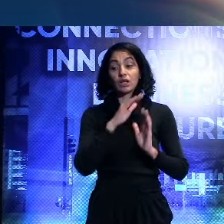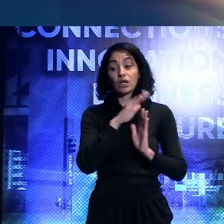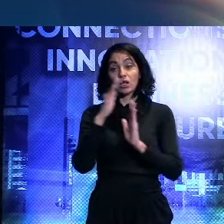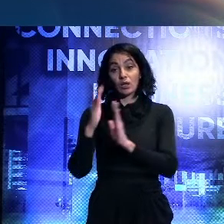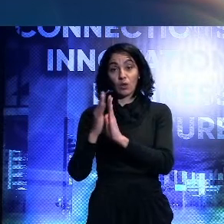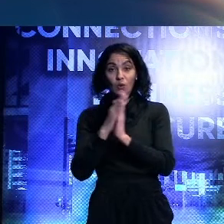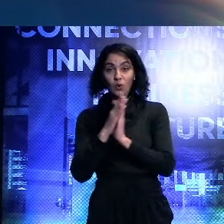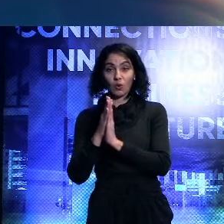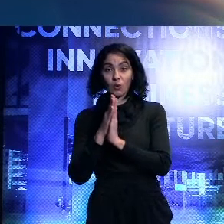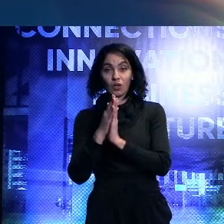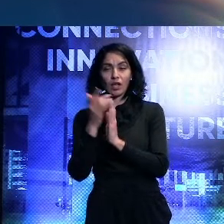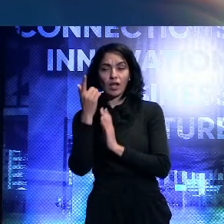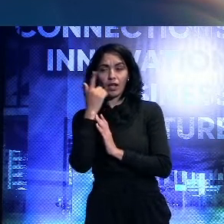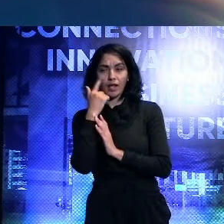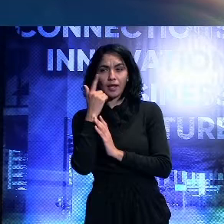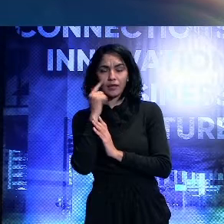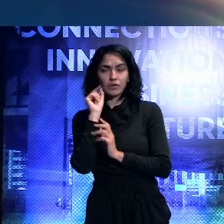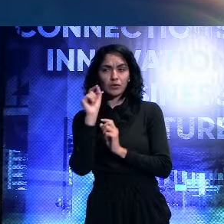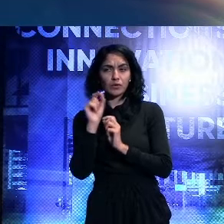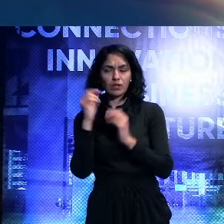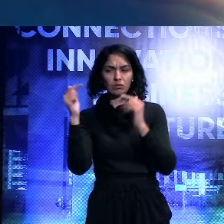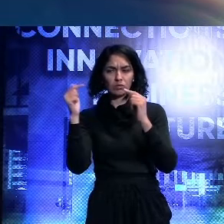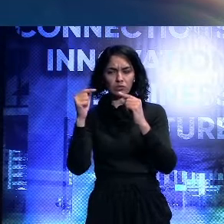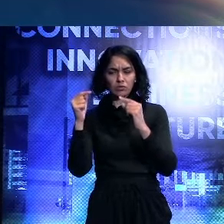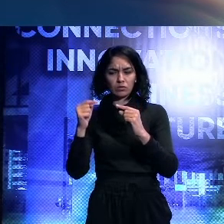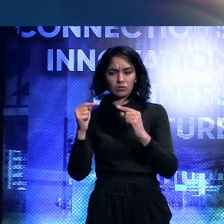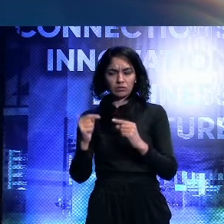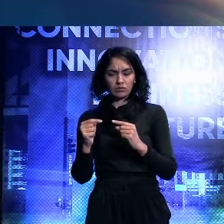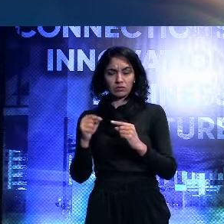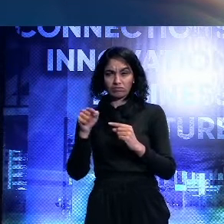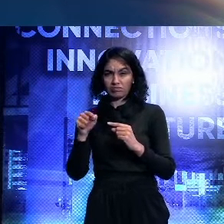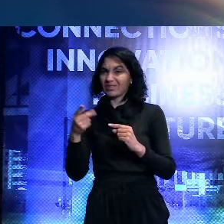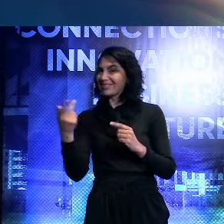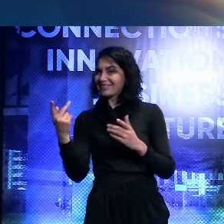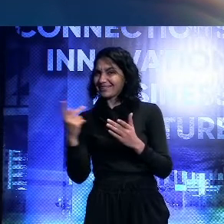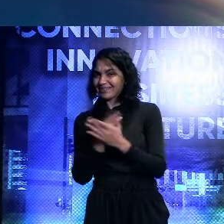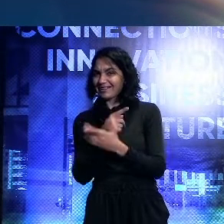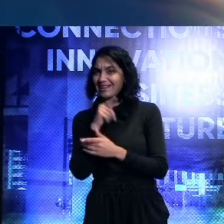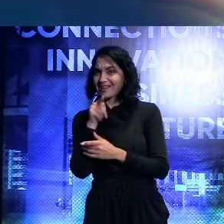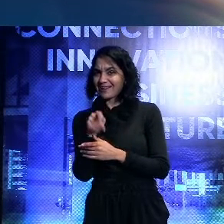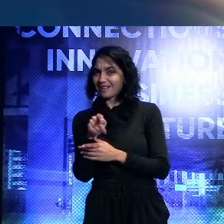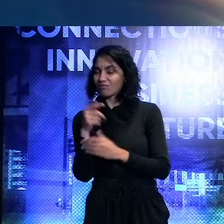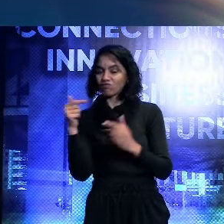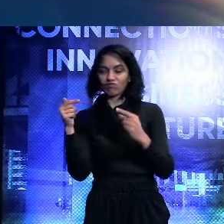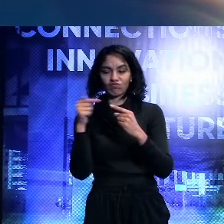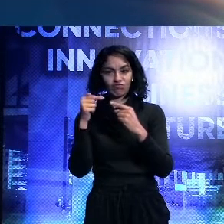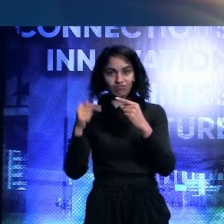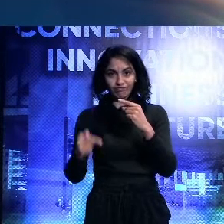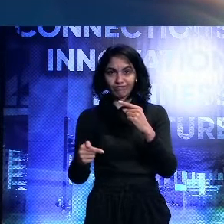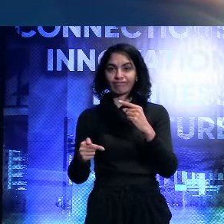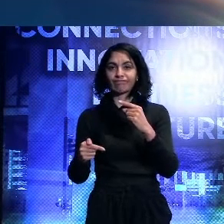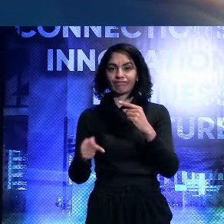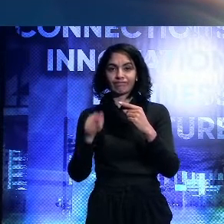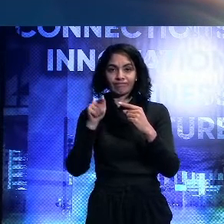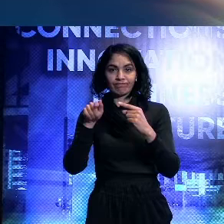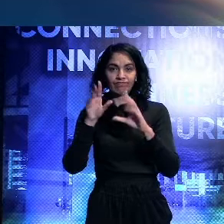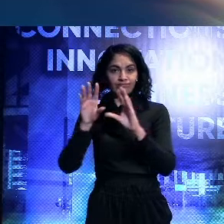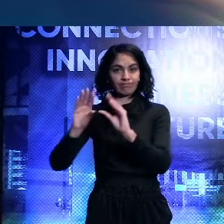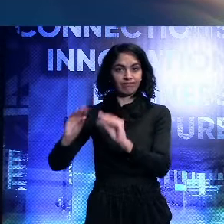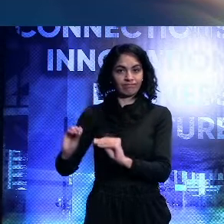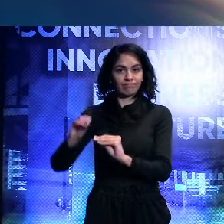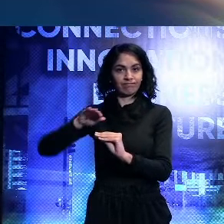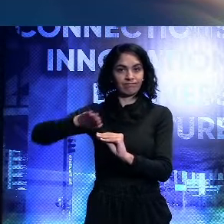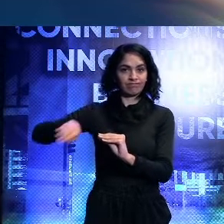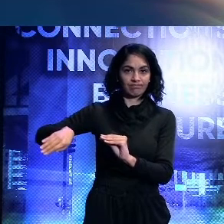verifica a conformidade. Se algum dev vacilou e colocou algo que é não conforme, esse script,